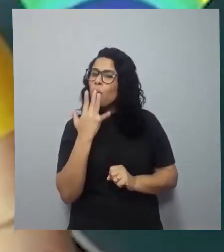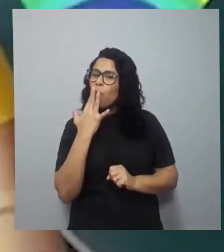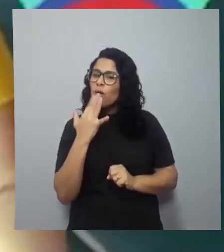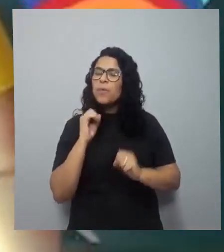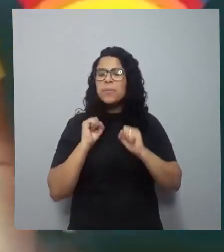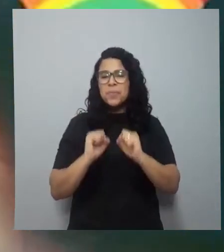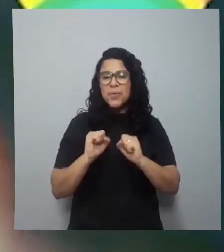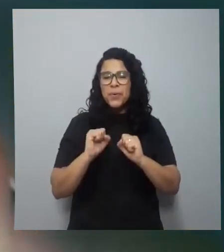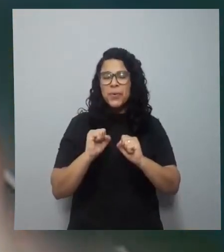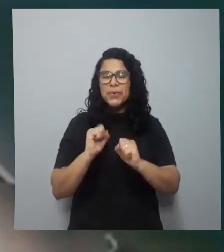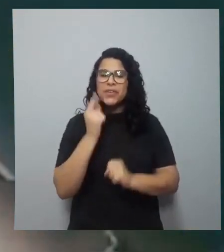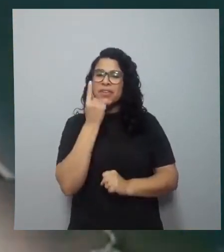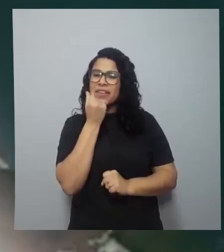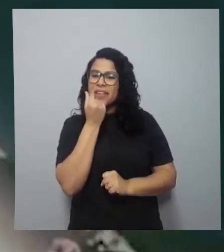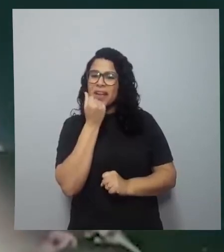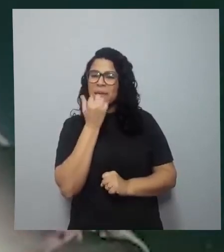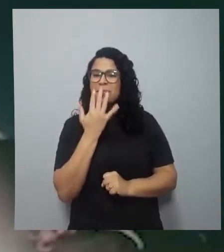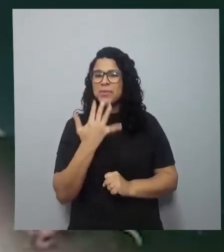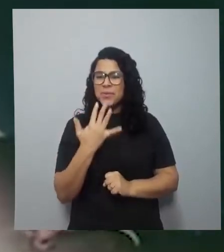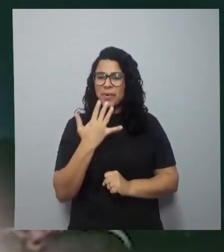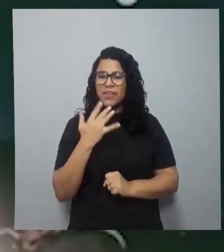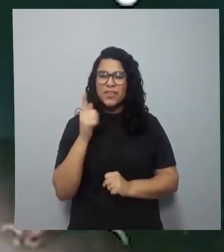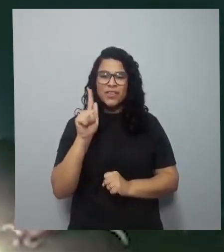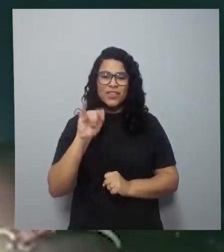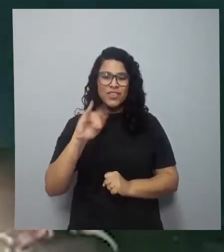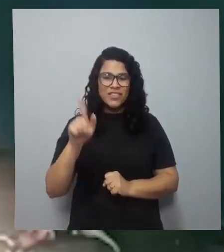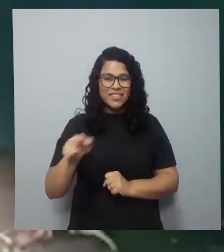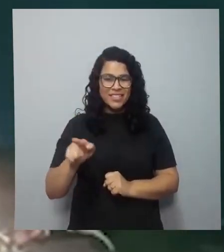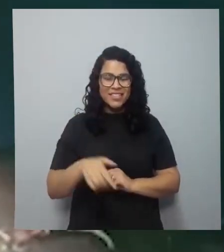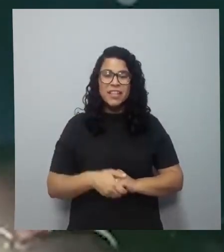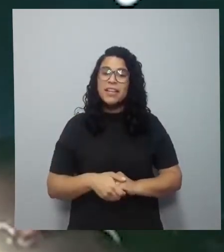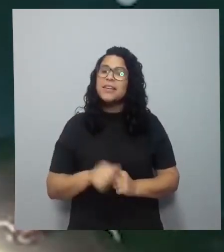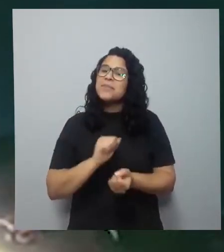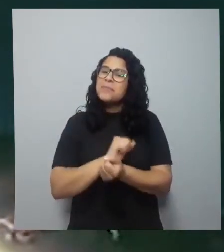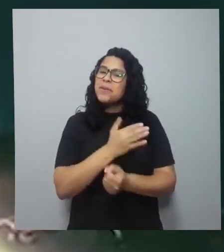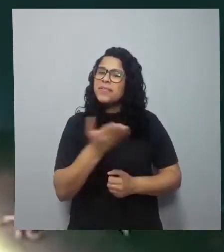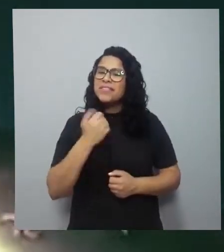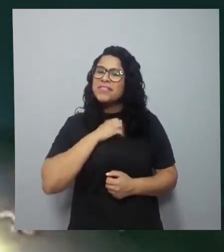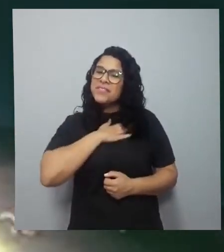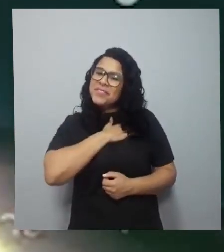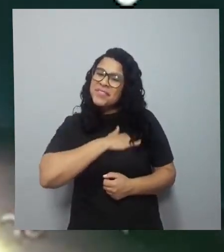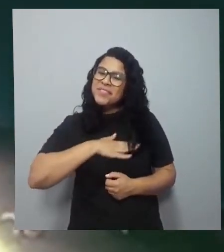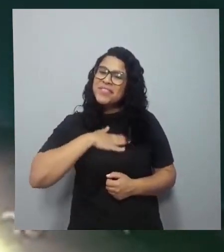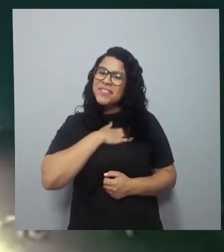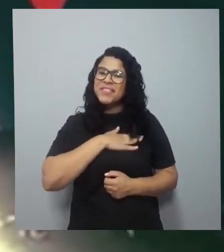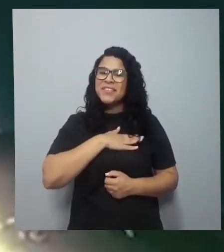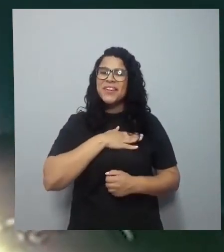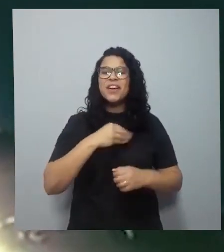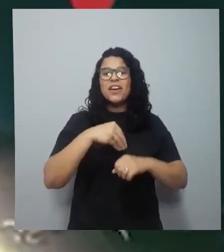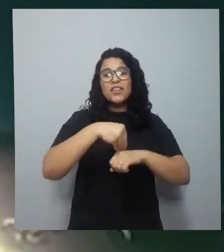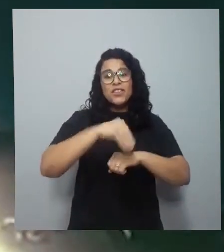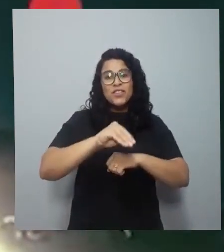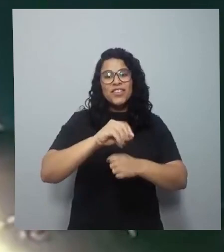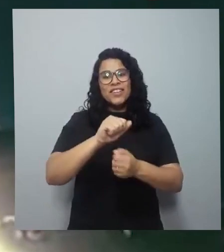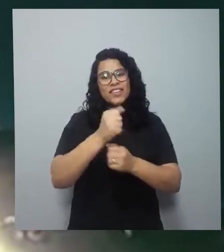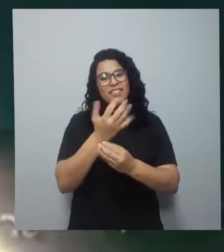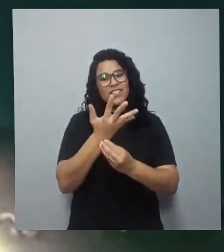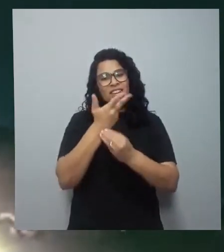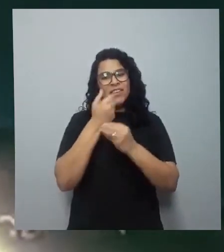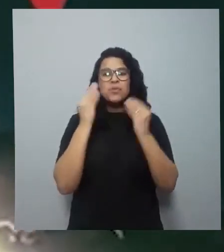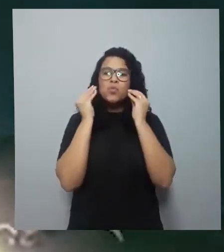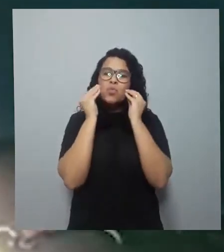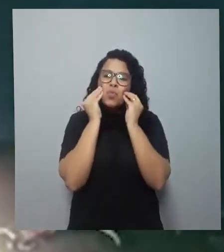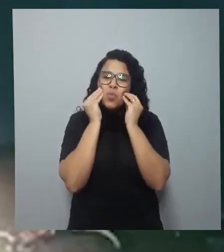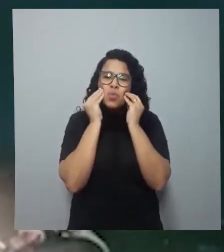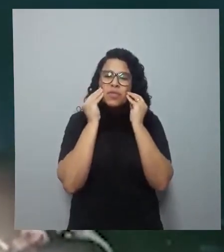bem colorida usando seus lápis de cor e seus giz de cera. Espero que vocês tenham gostado. Essa foi a nossa dica de artes dessa semana.